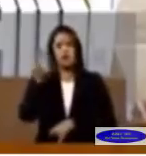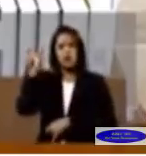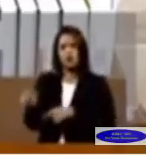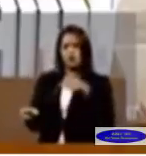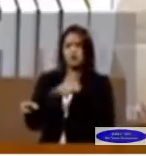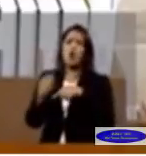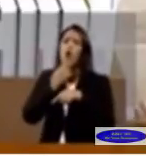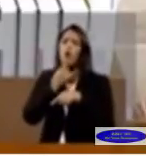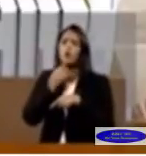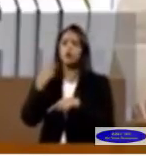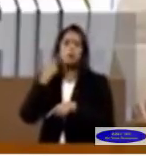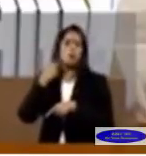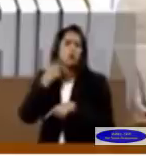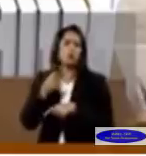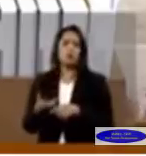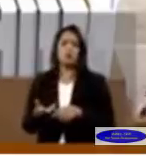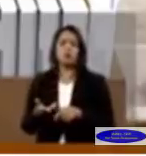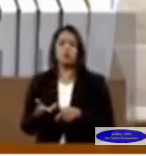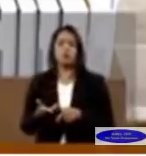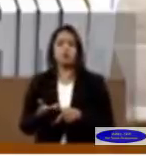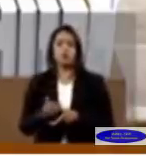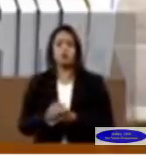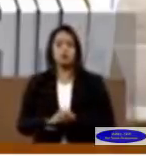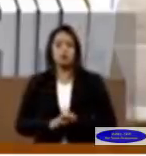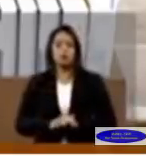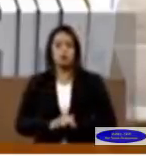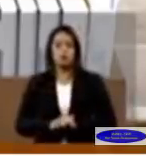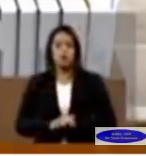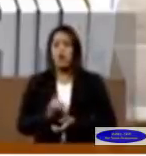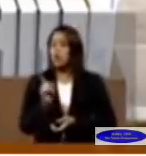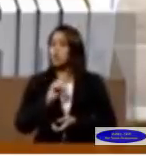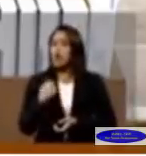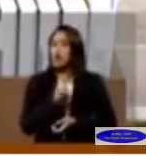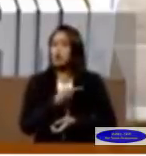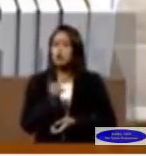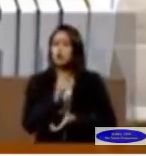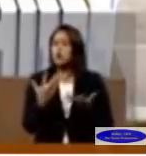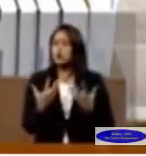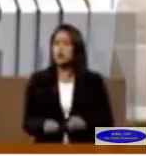a difamação, a injúria não serão admitidos.